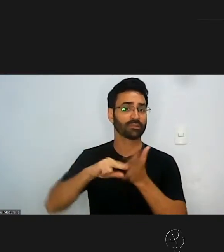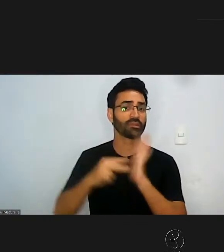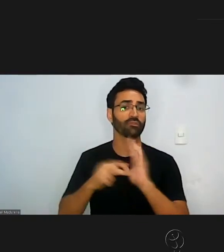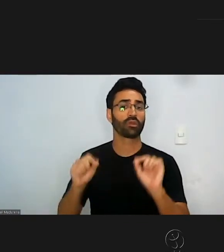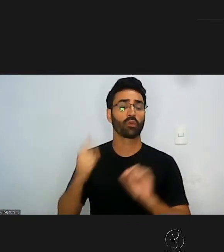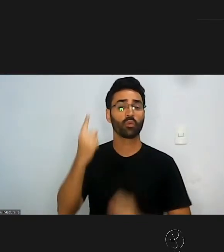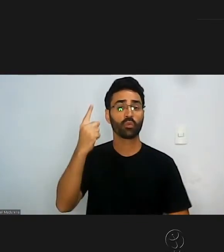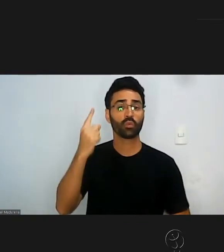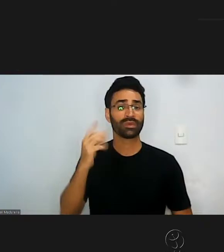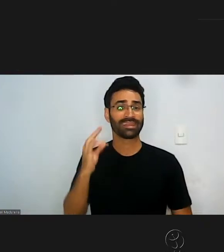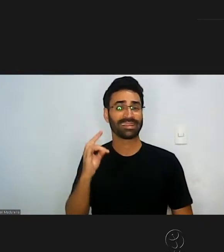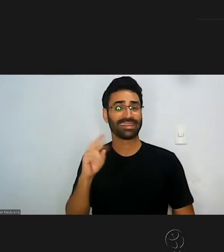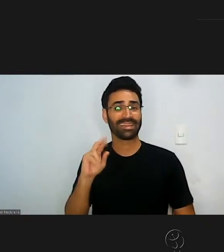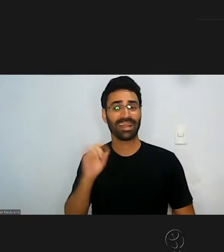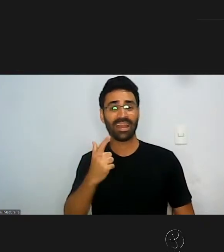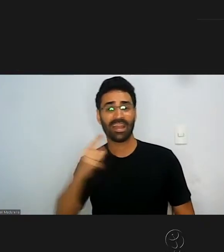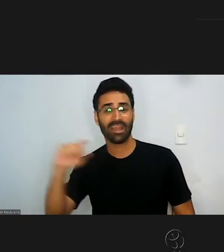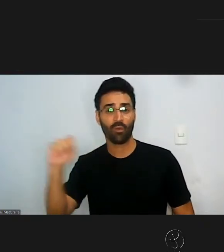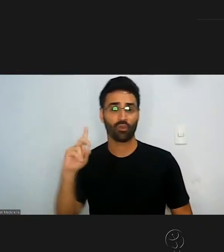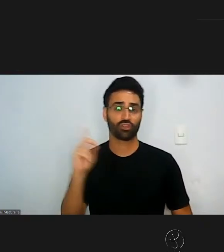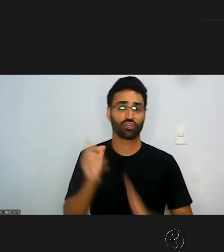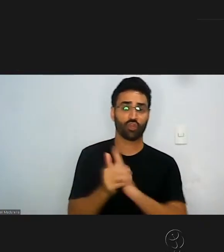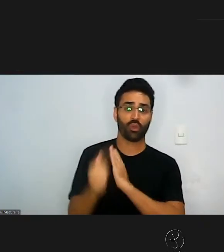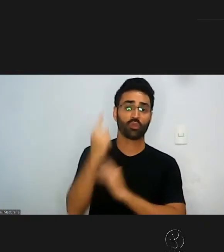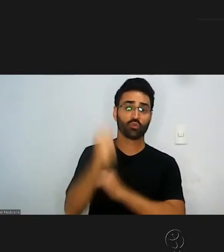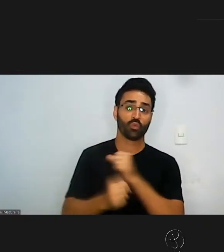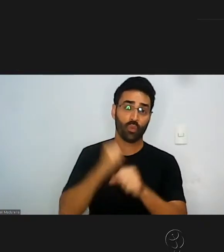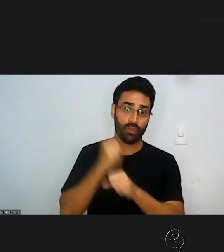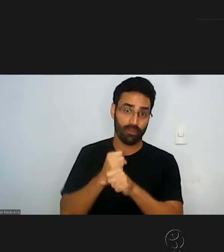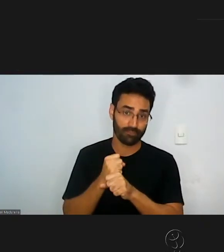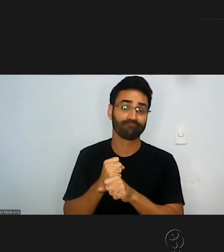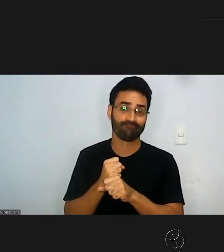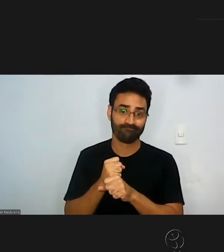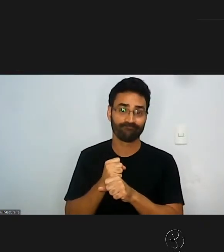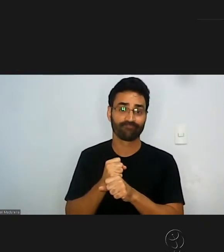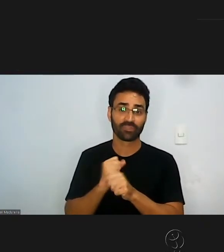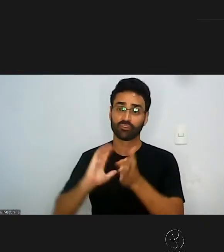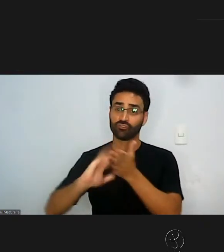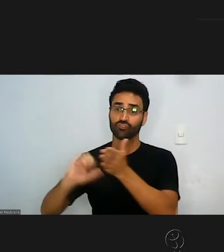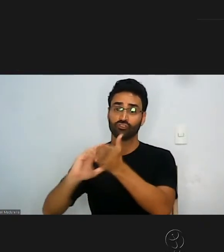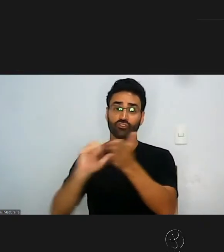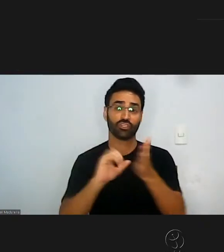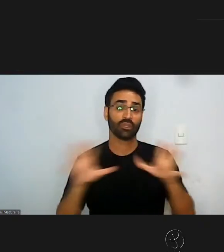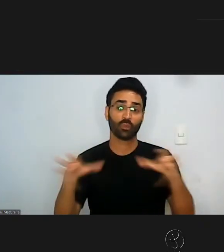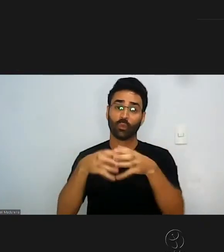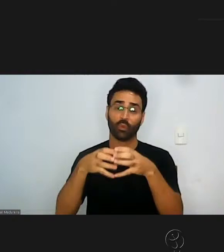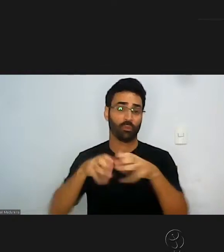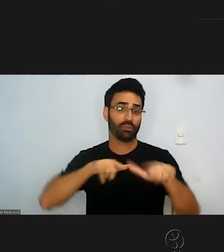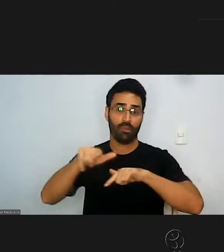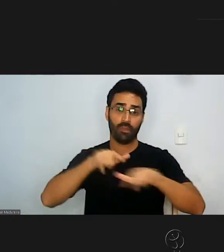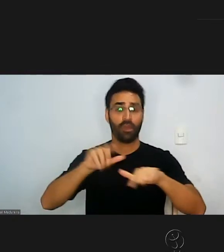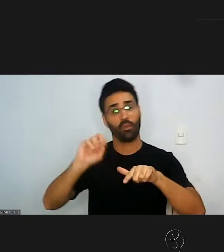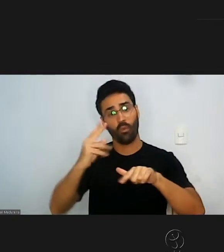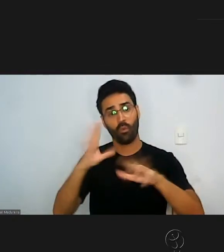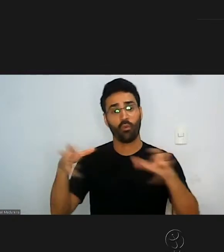ano roubado dos trabalhadores e da classe média.